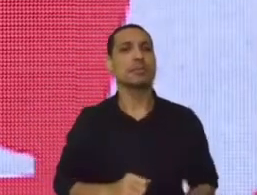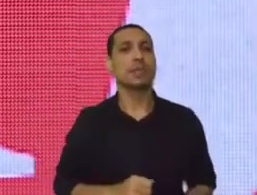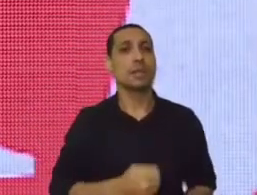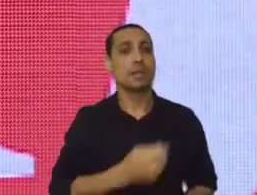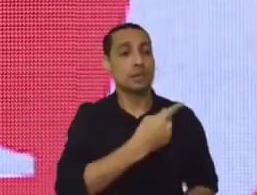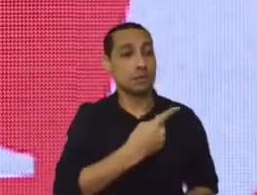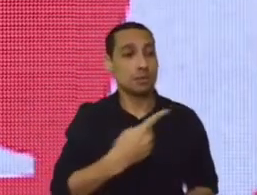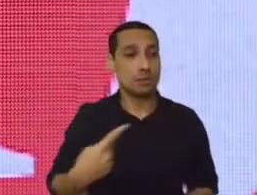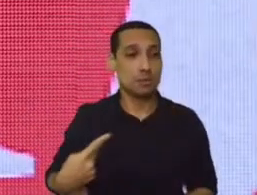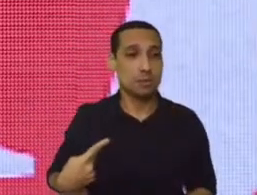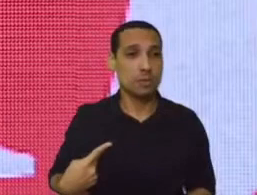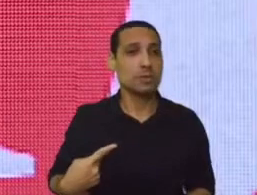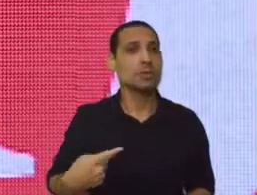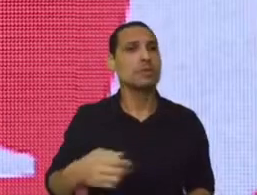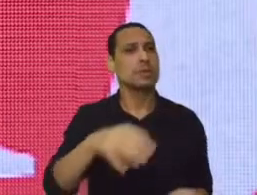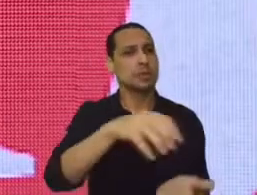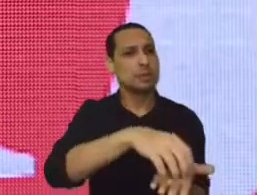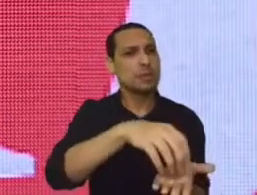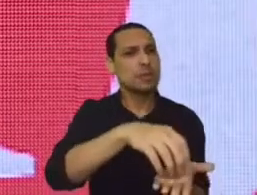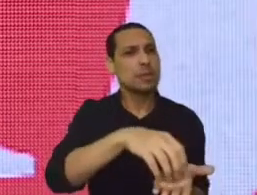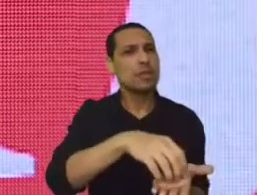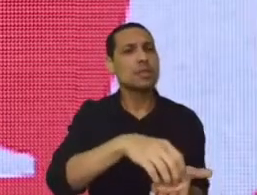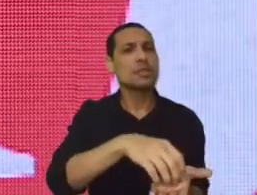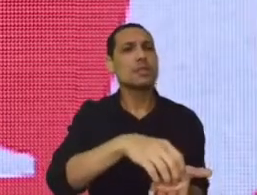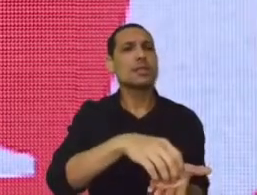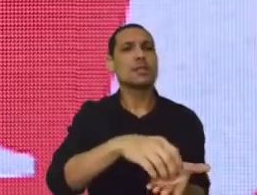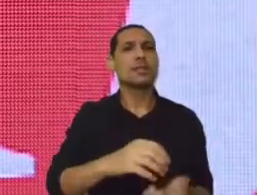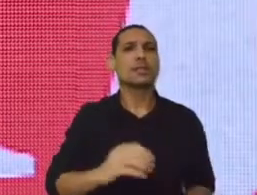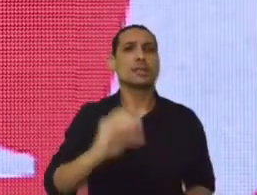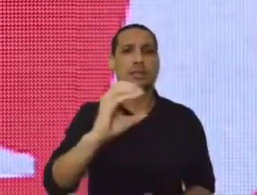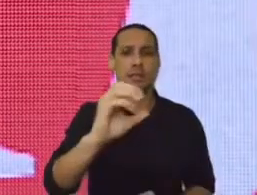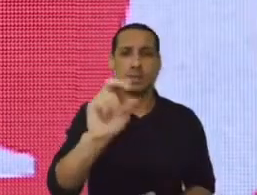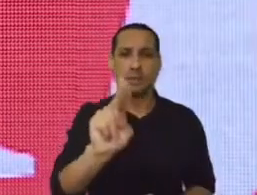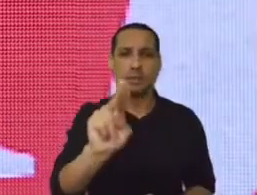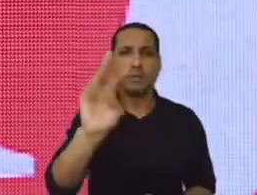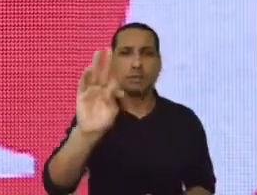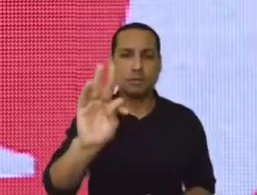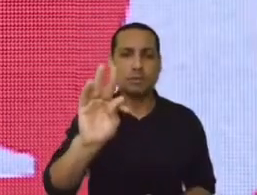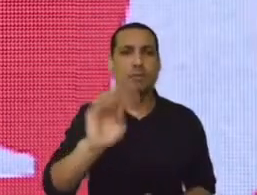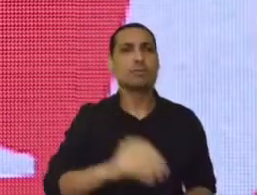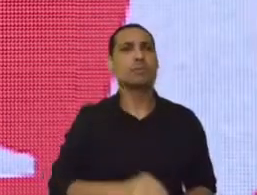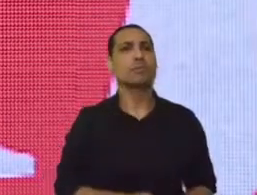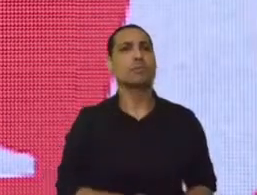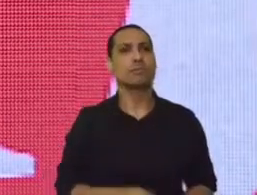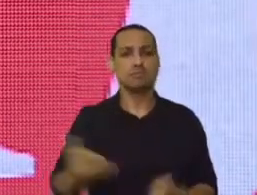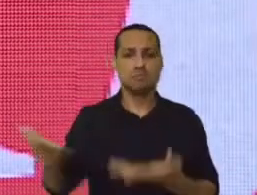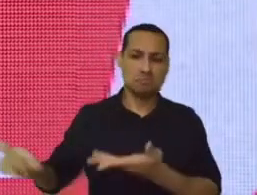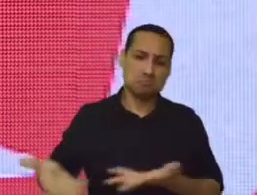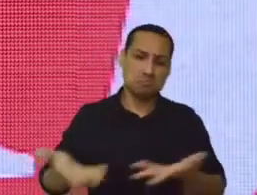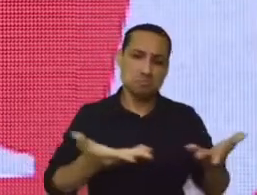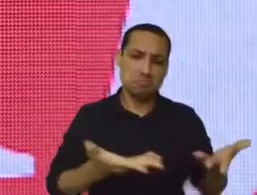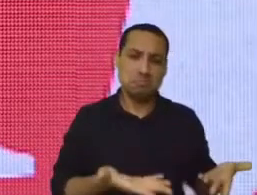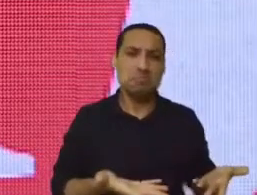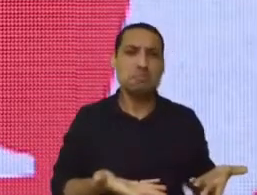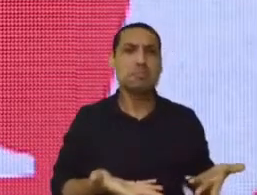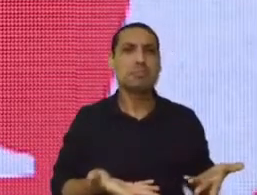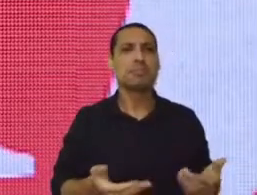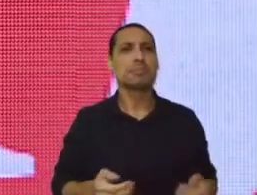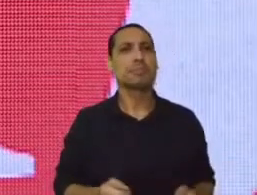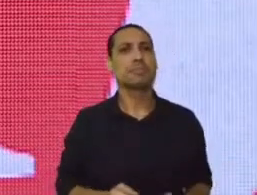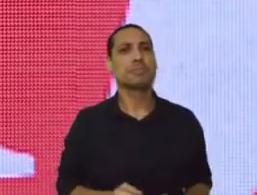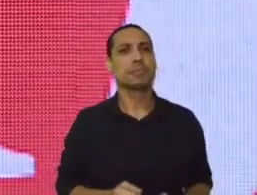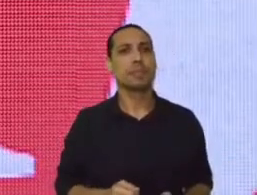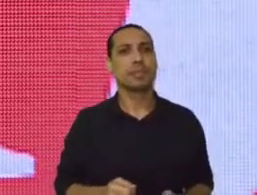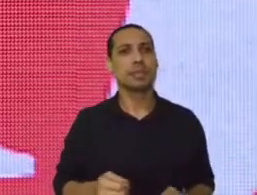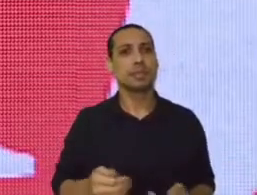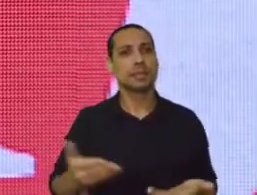imagem tem muito da contribuição do companheiro João Felício, do companheiro Keldi, que nos deixaram num momento difícil. E a experiência